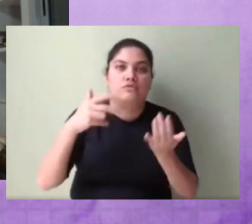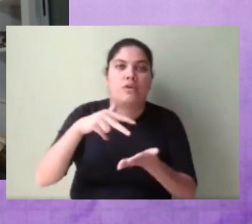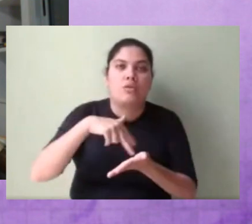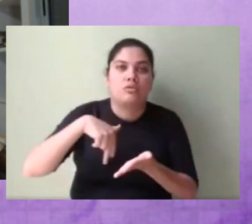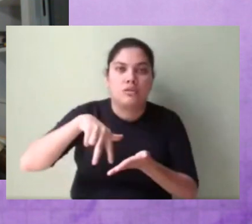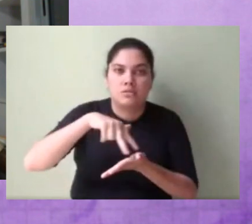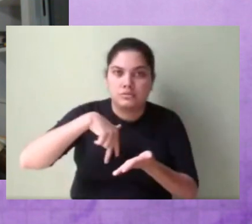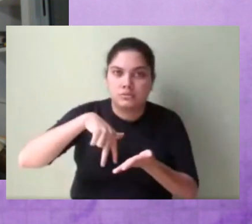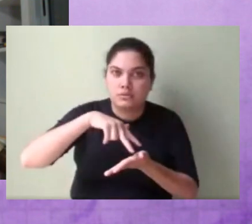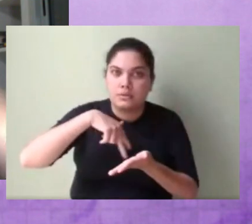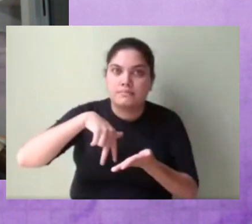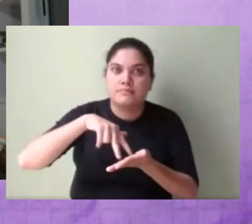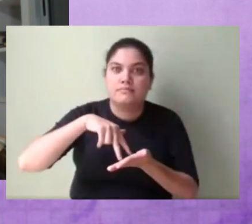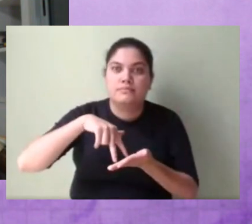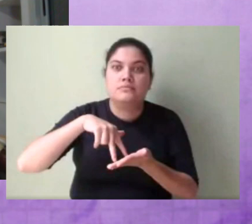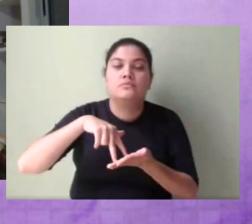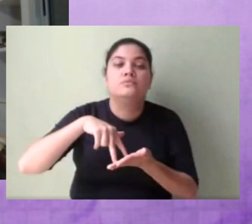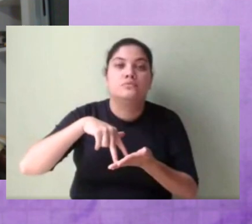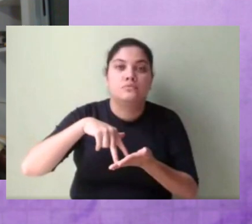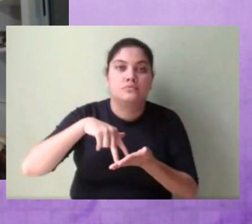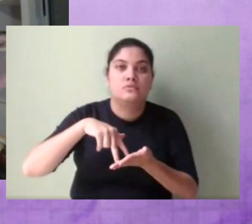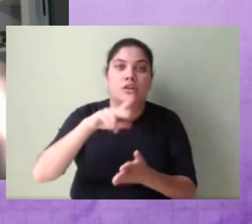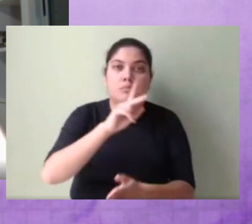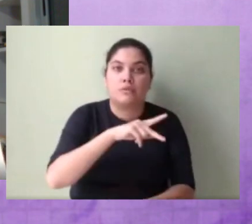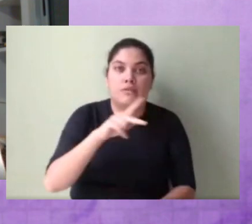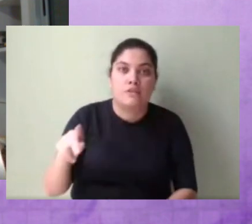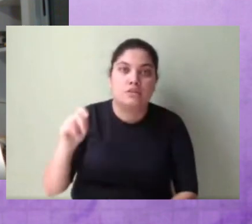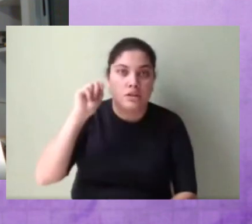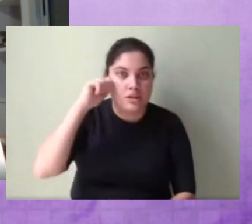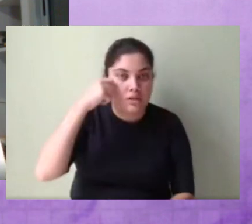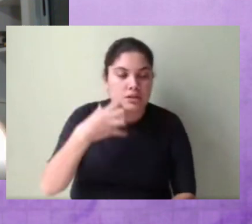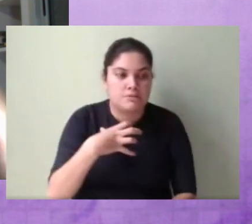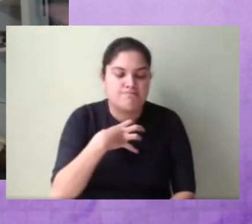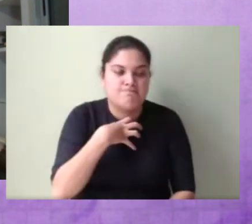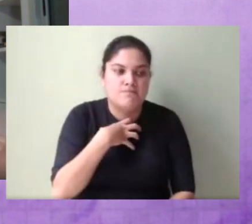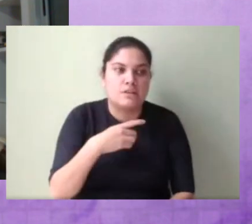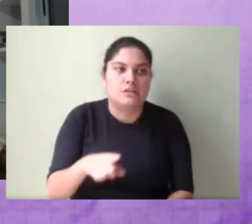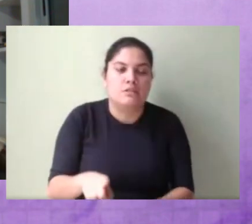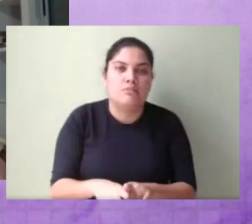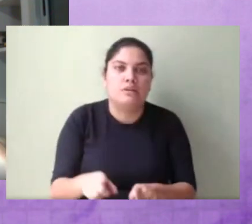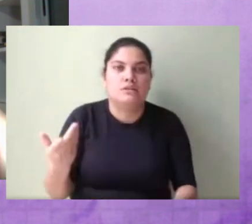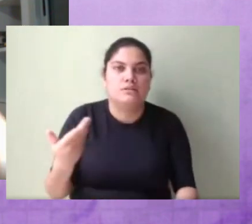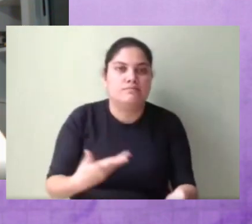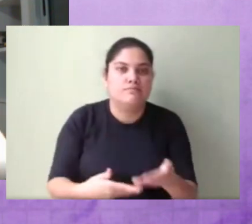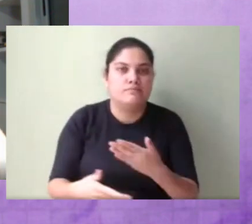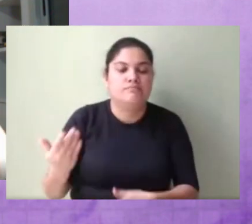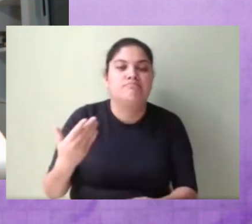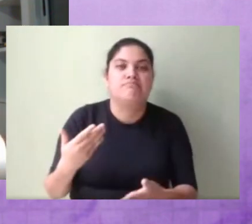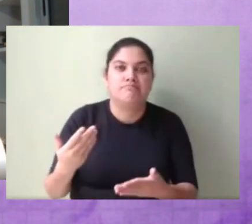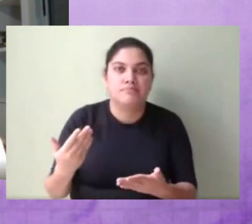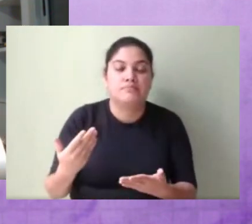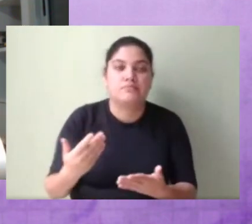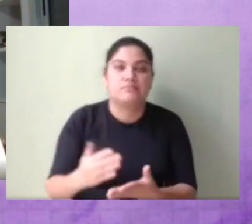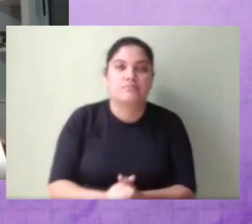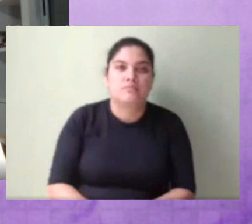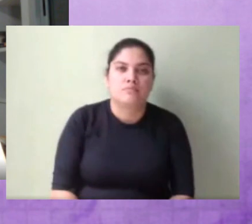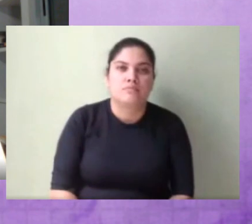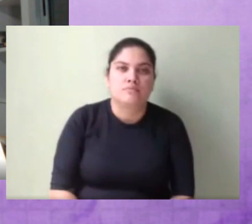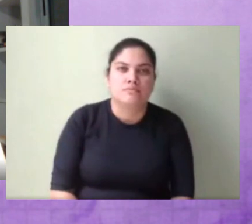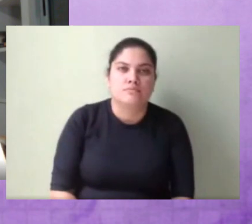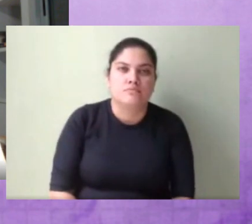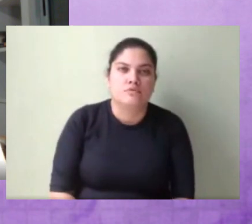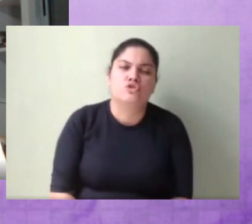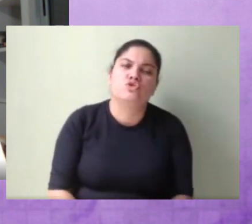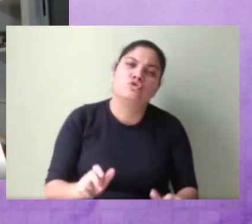professora negra, e as meninas que fizeram a performance, né, eram também todas negras, e o